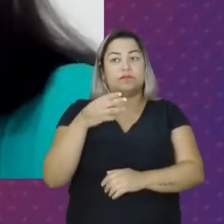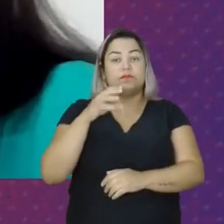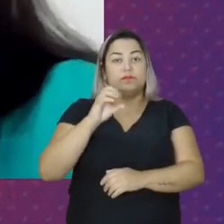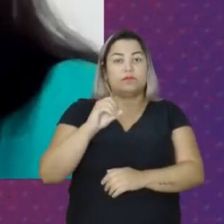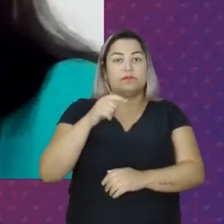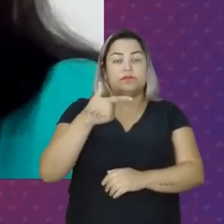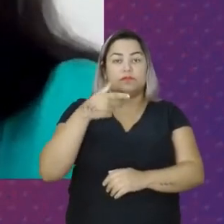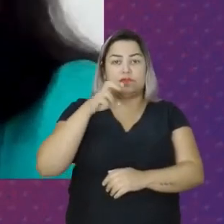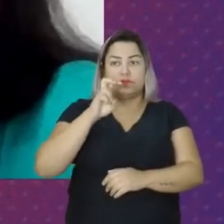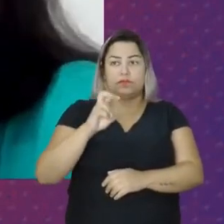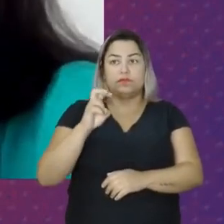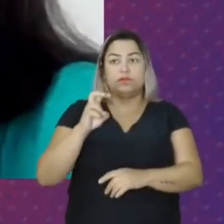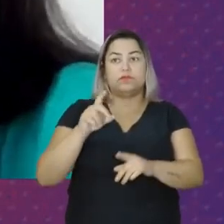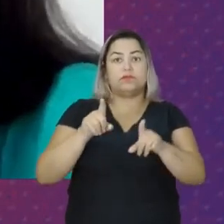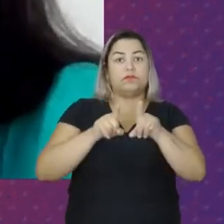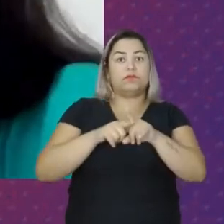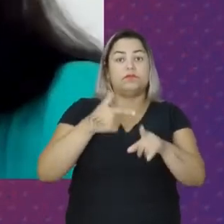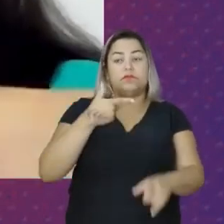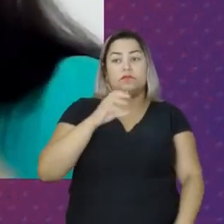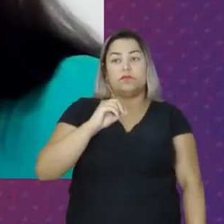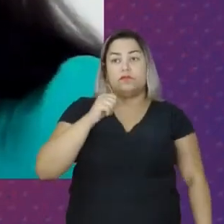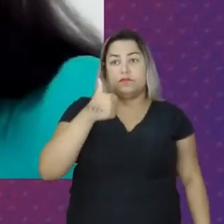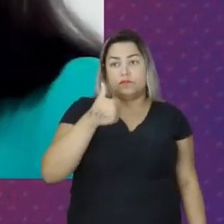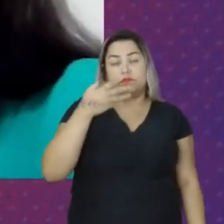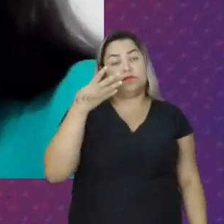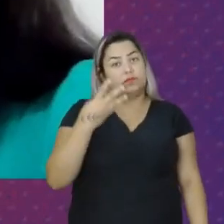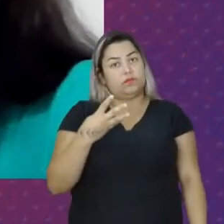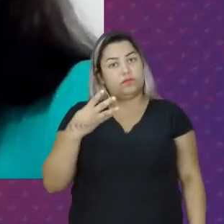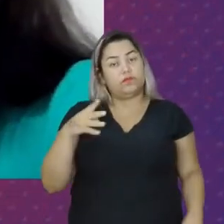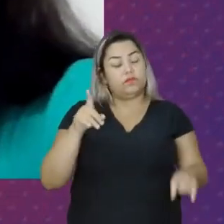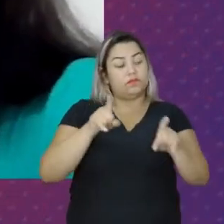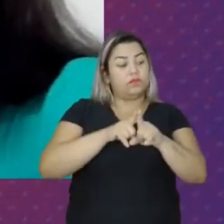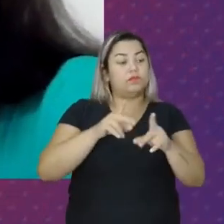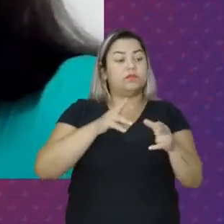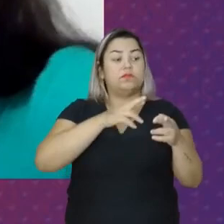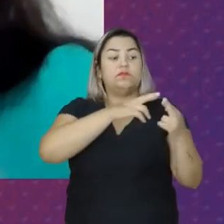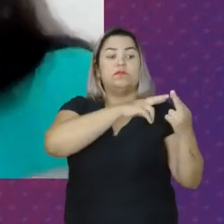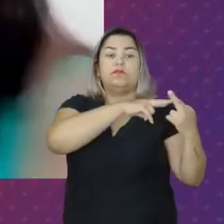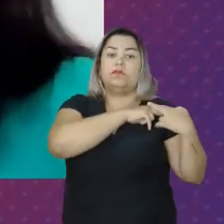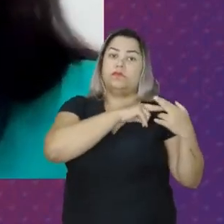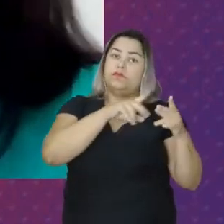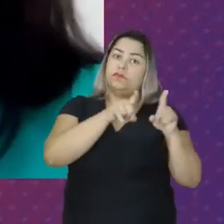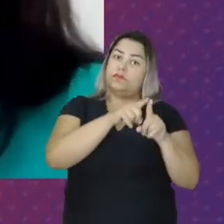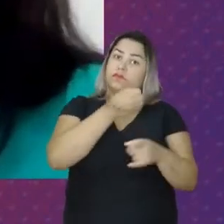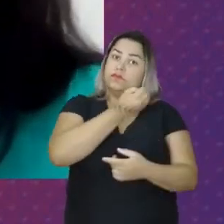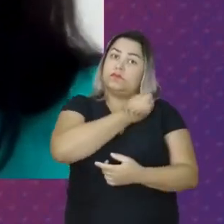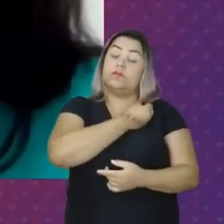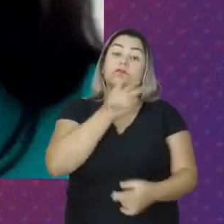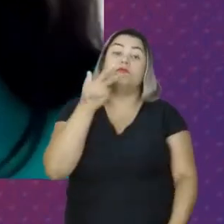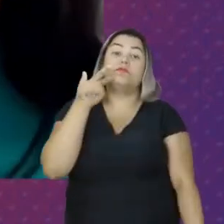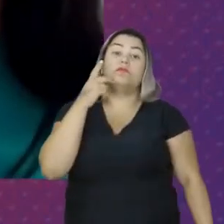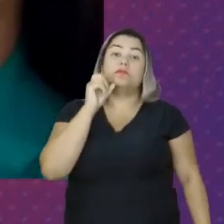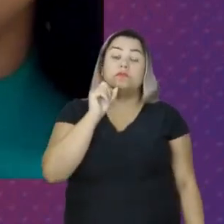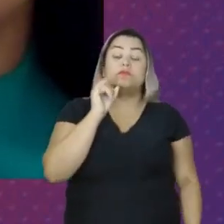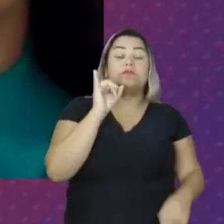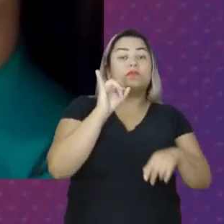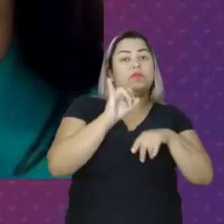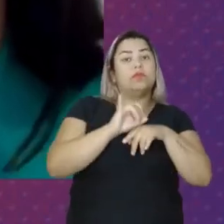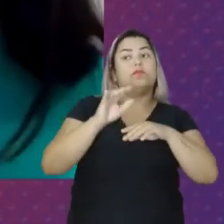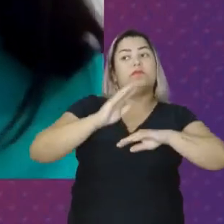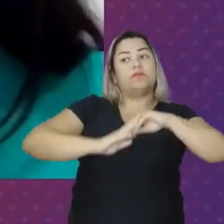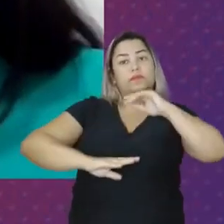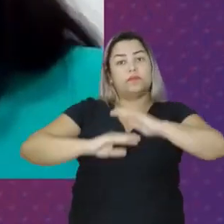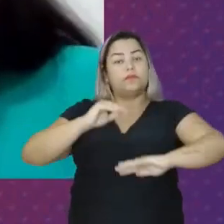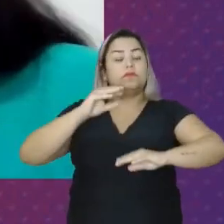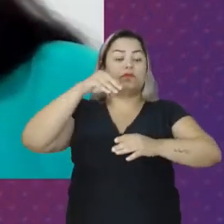13.025, de 3 de setembro de 2014, que passa essa responsabilidade desse número para a central, que atua